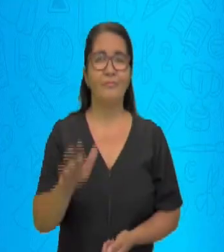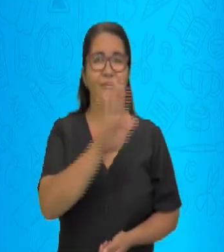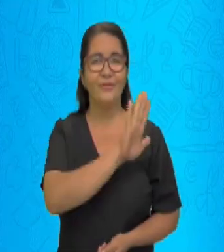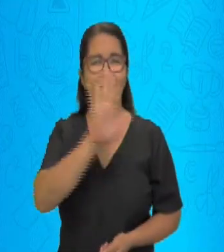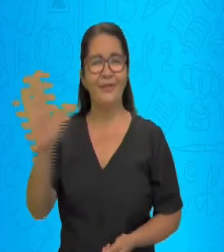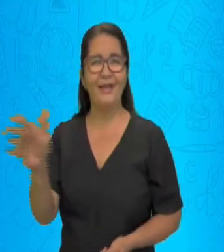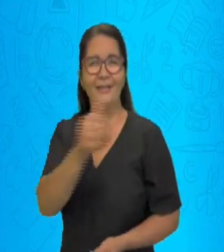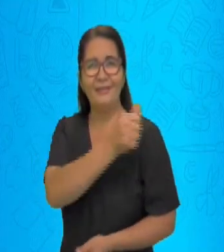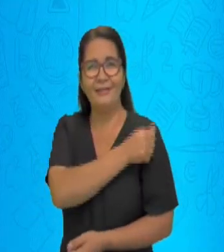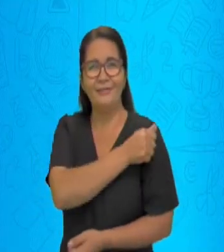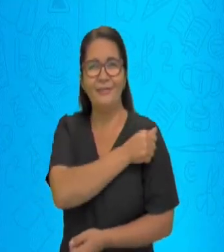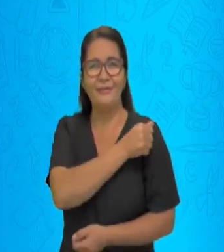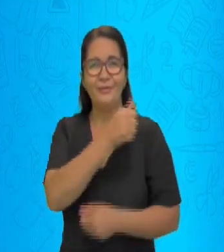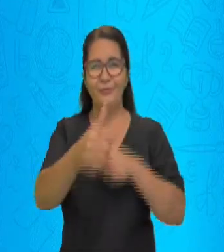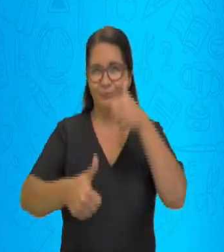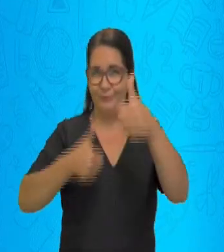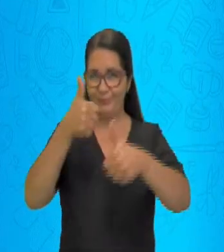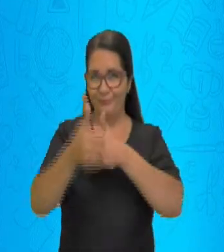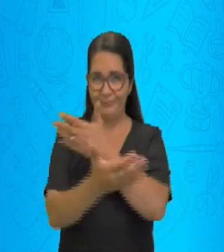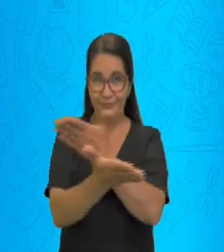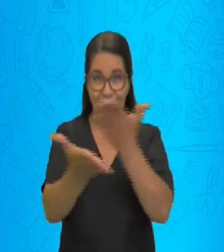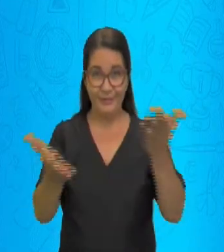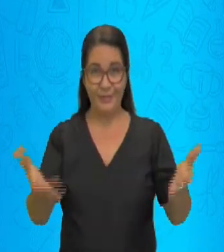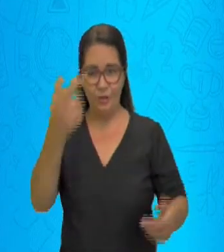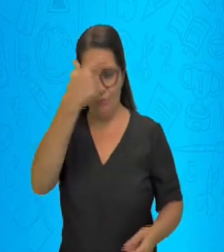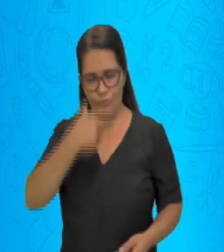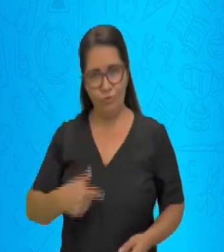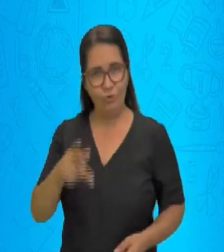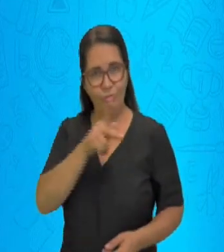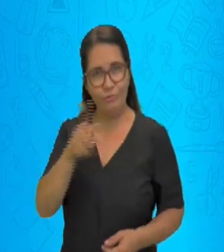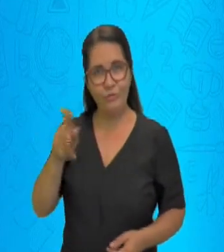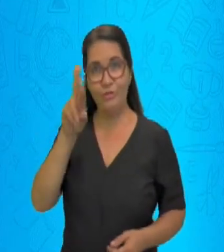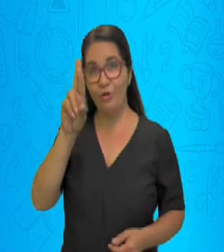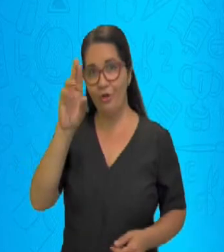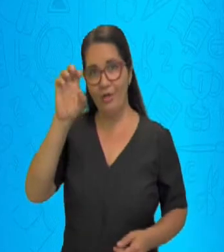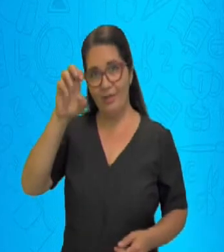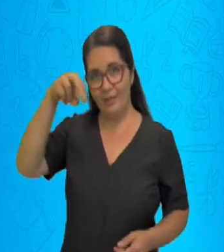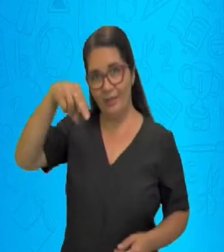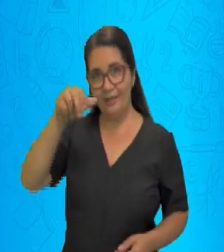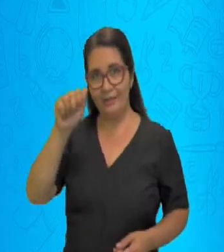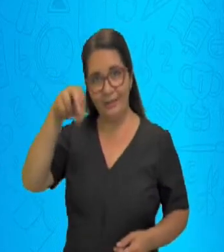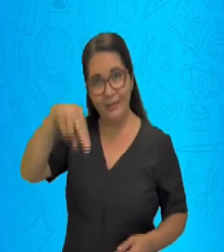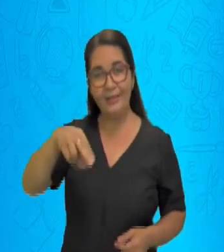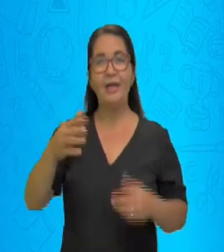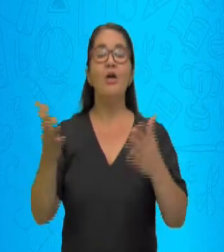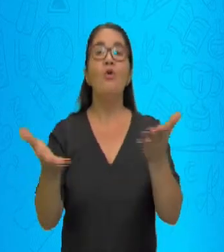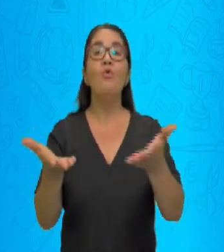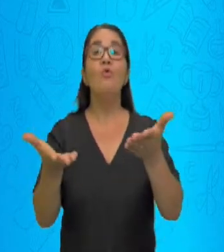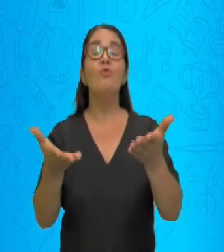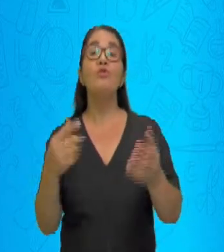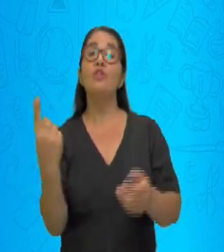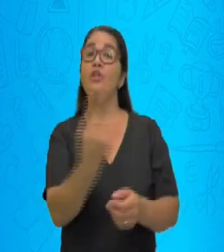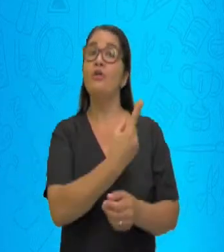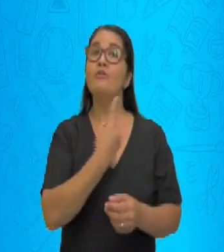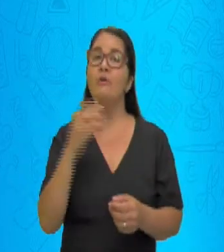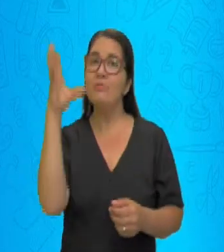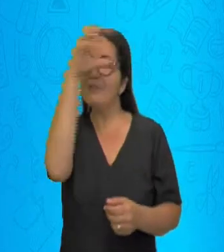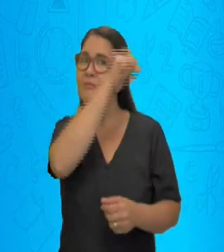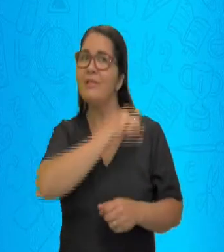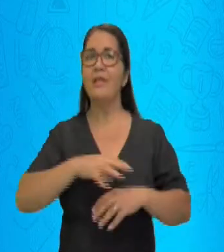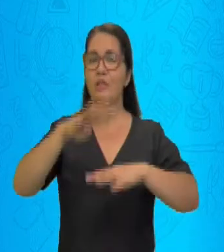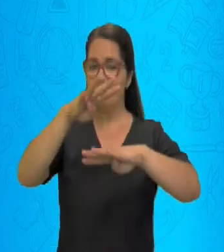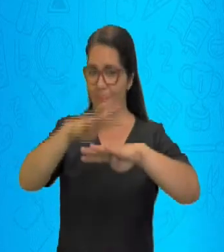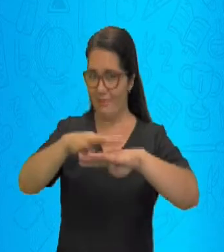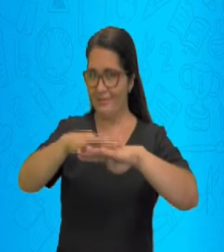Olá, estudantes, tudo bem com vocês? Eu sou o professor Renan e na aula de hoje do nosso componente curricular de matemática, iremos